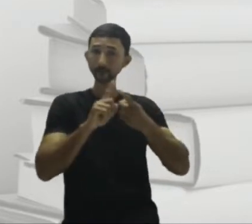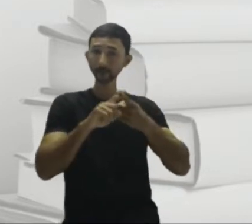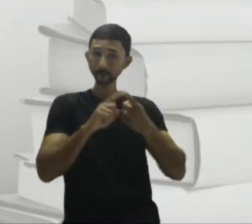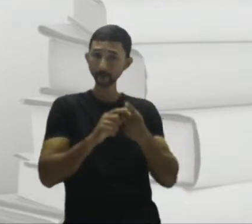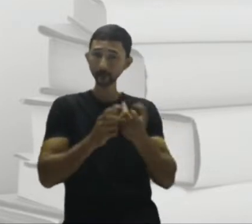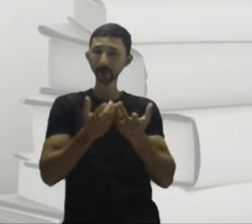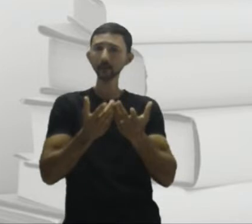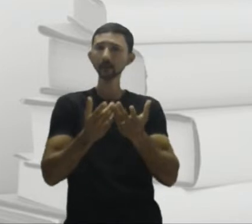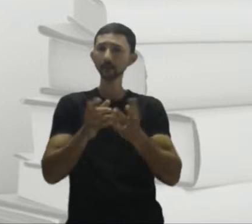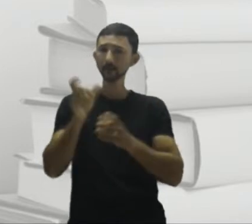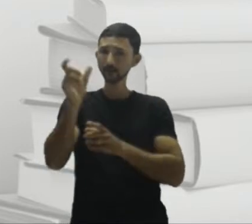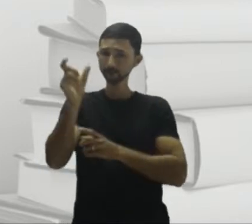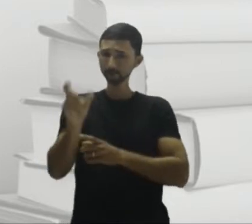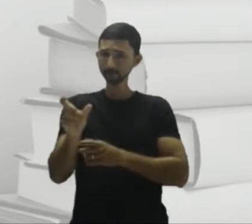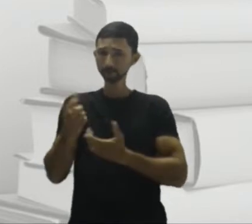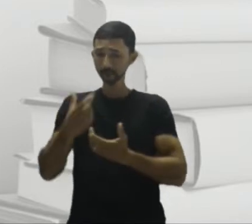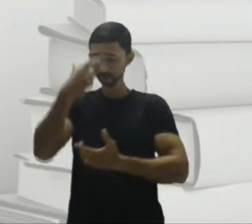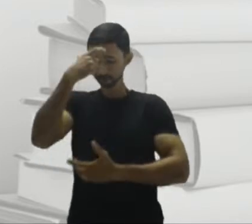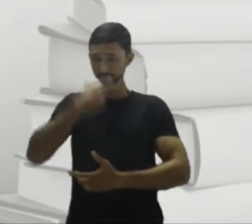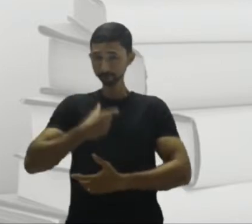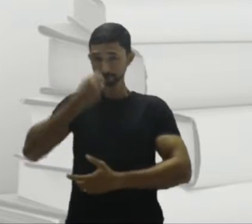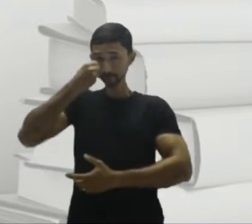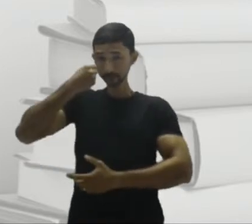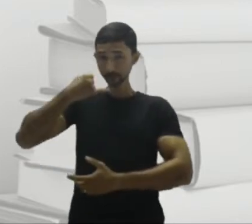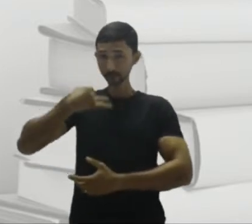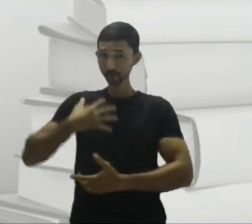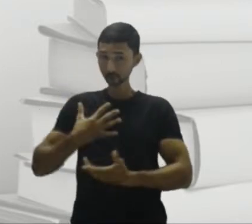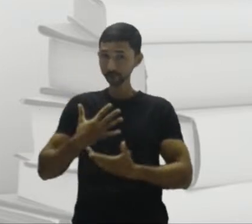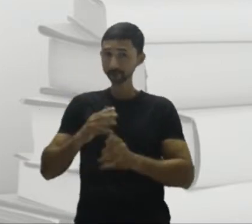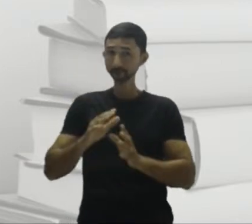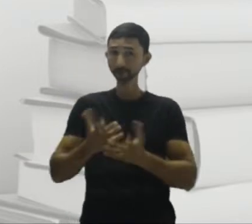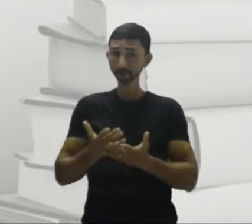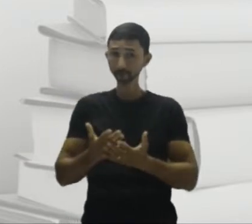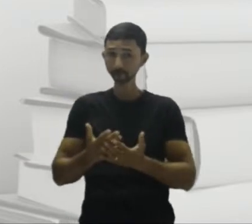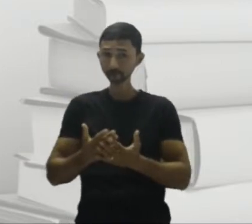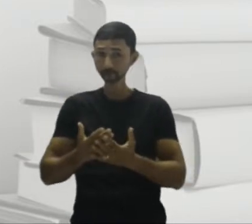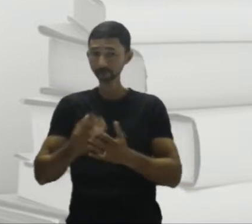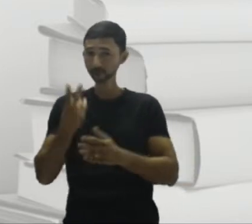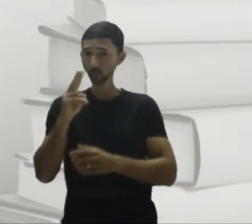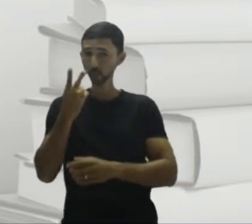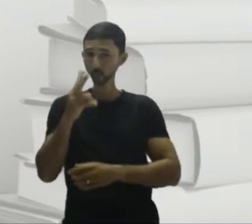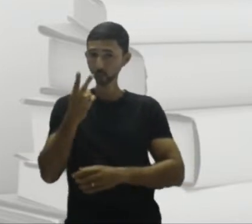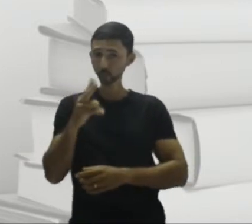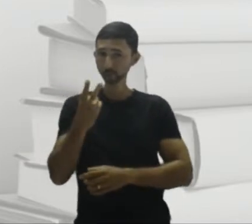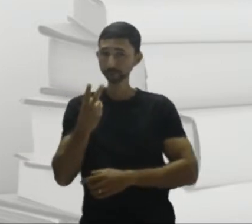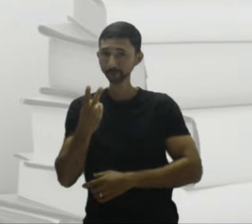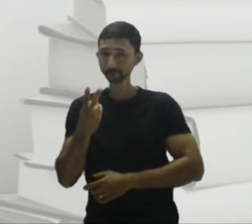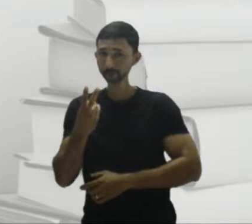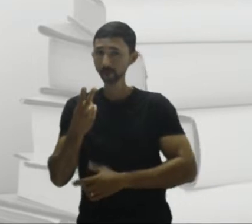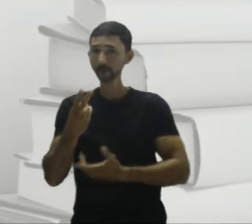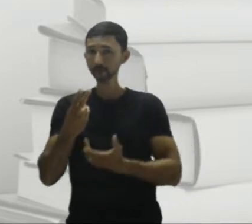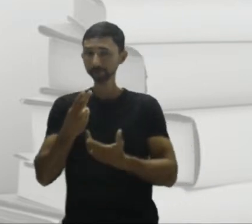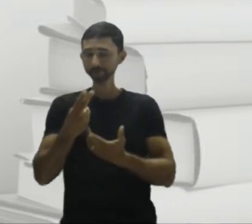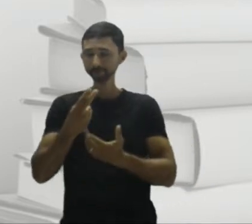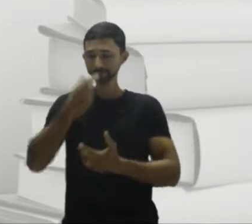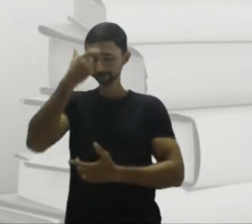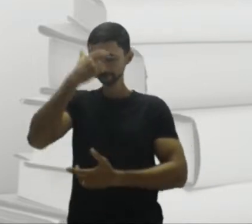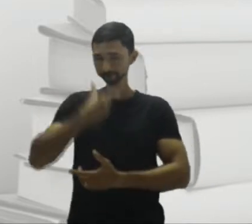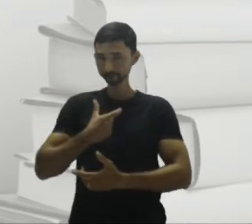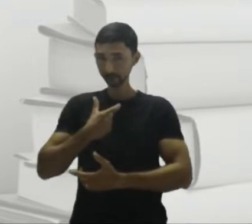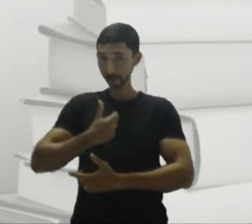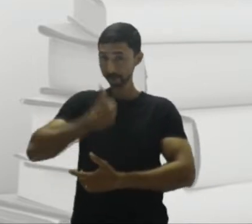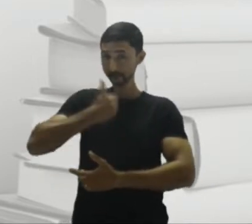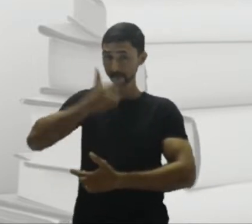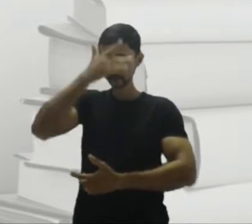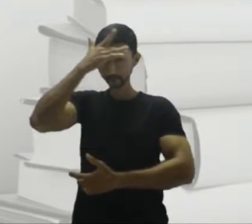a presença do narrador. Esse narrador pode ser de dois tipos. Nós teremos um narrador em